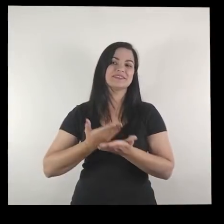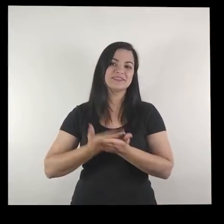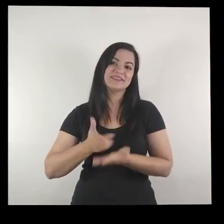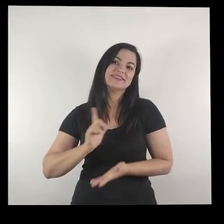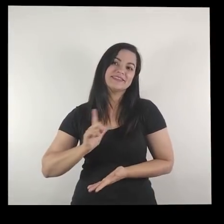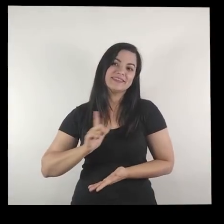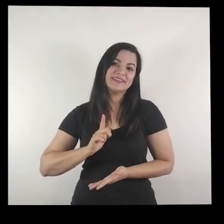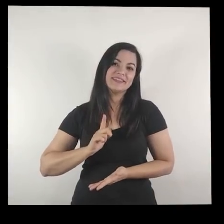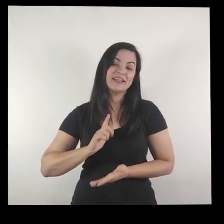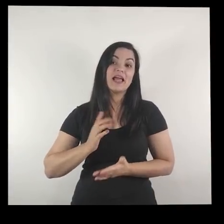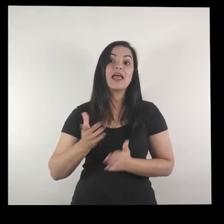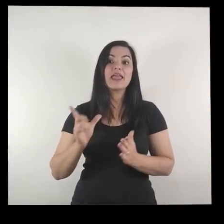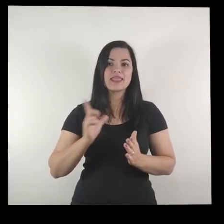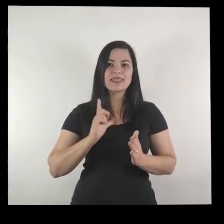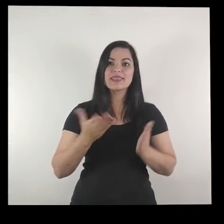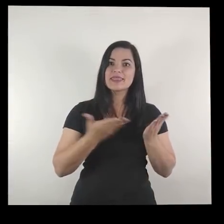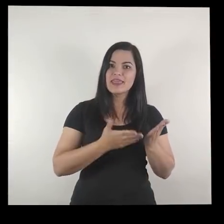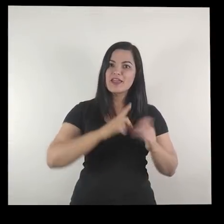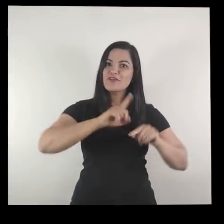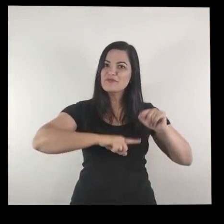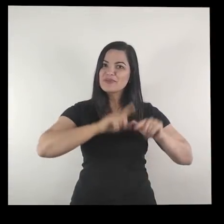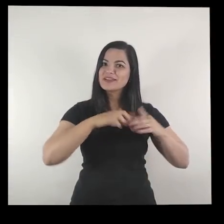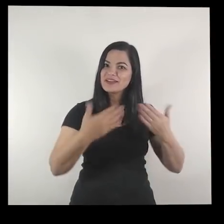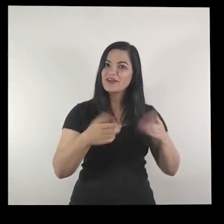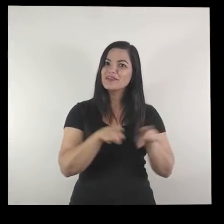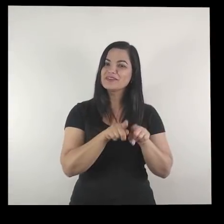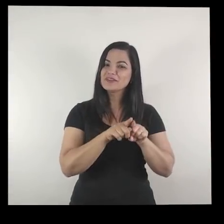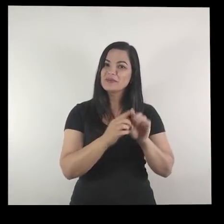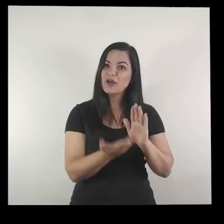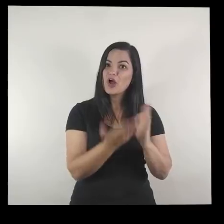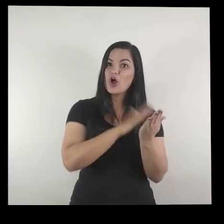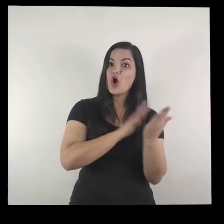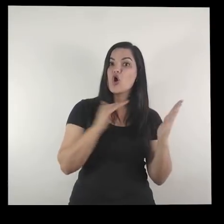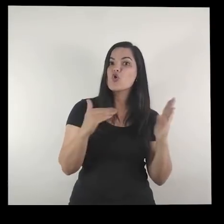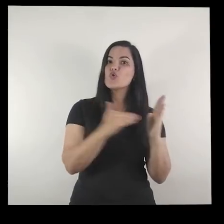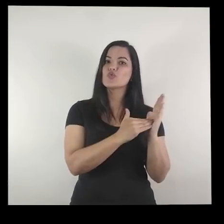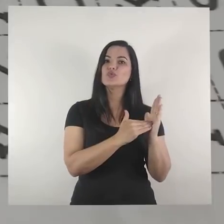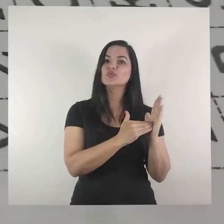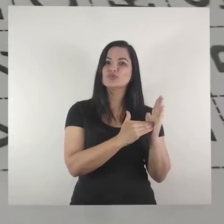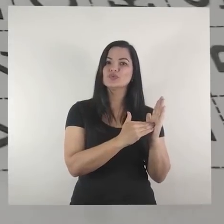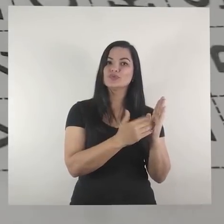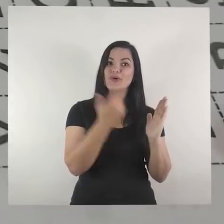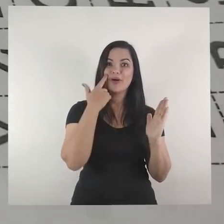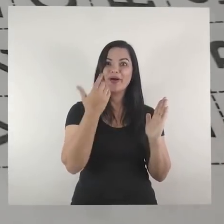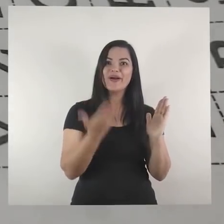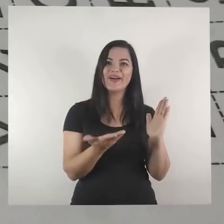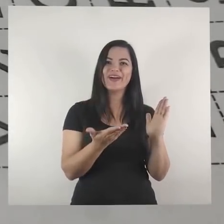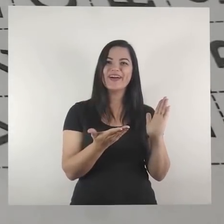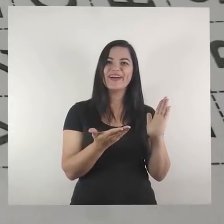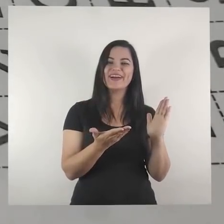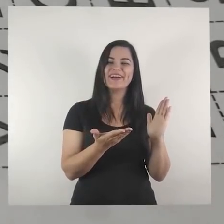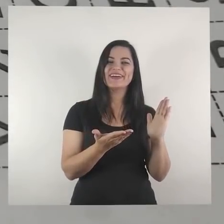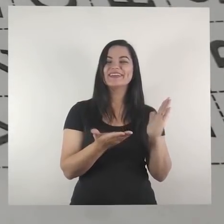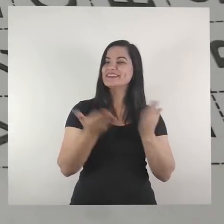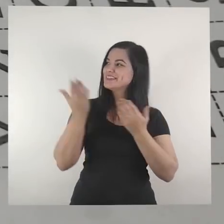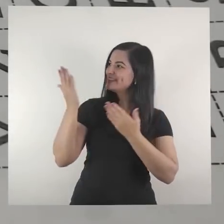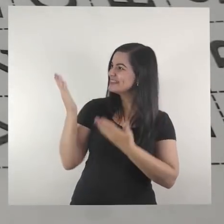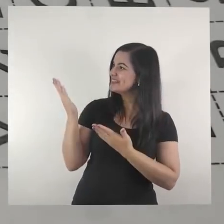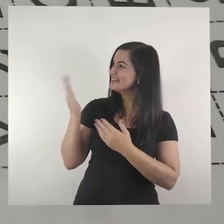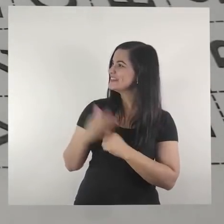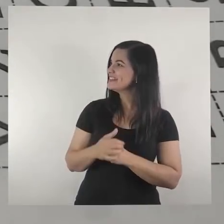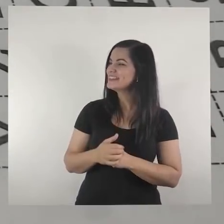Ele fica na última página desse livreto de informações. Pronto, aqui estão